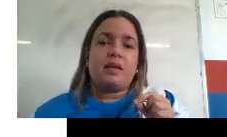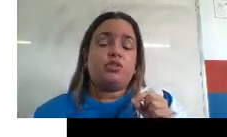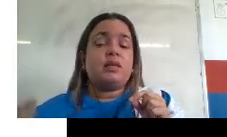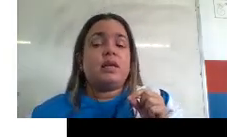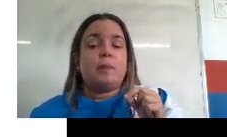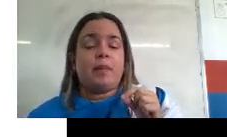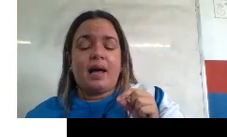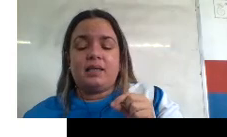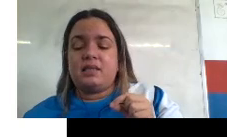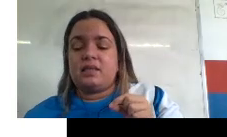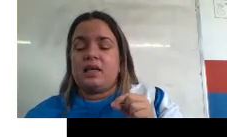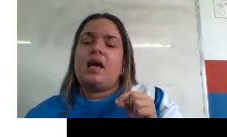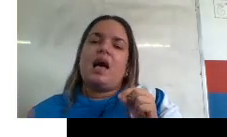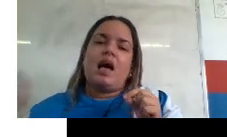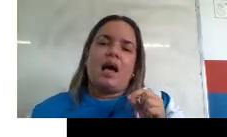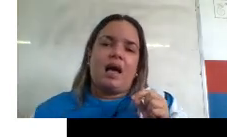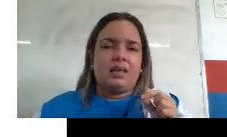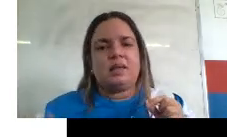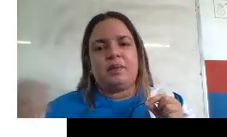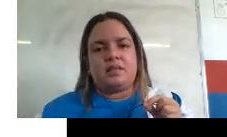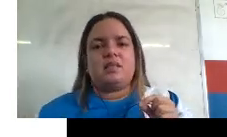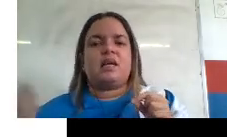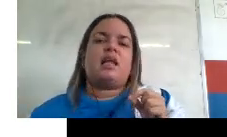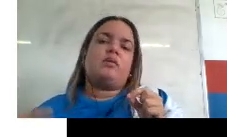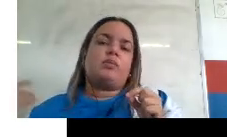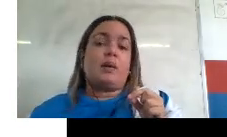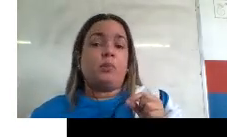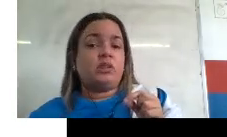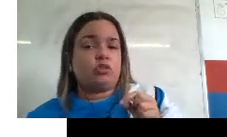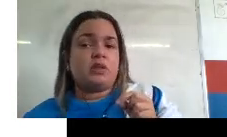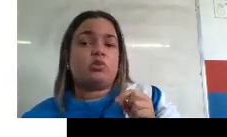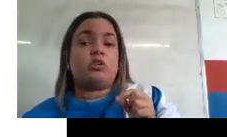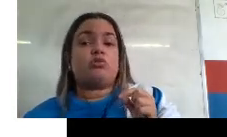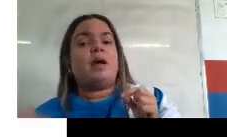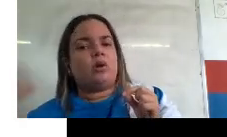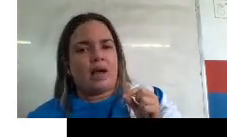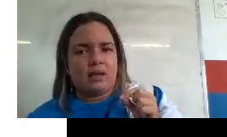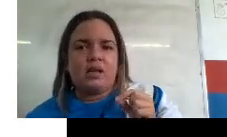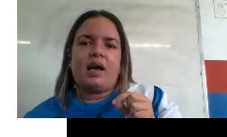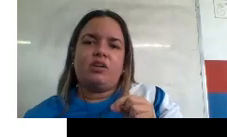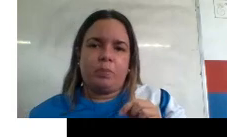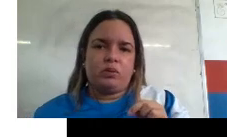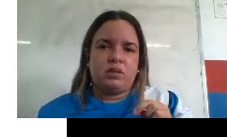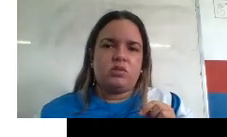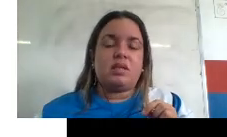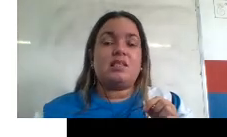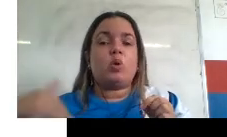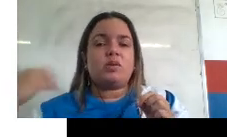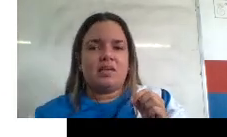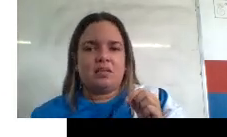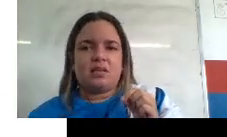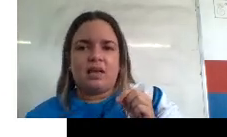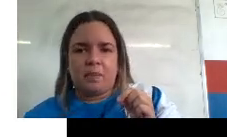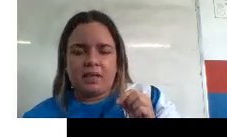violência a mais, mas ainda precisa, claro, muitas pessoas melhorarem a respeito disso, né,